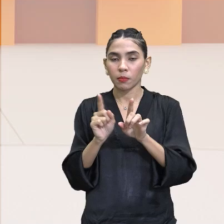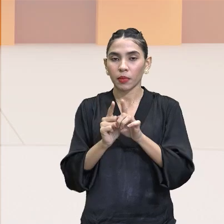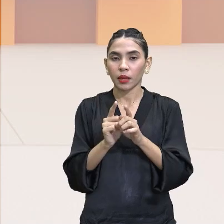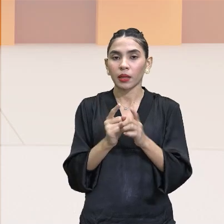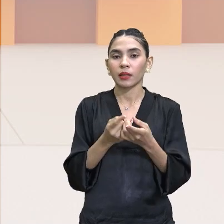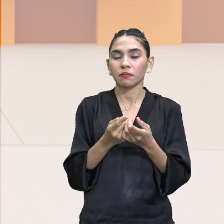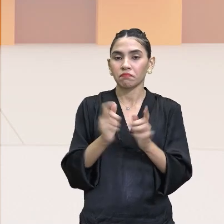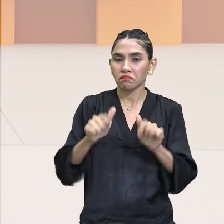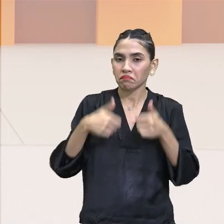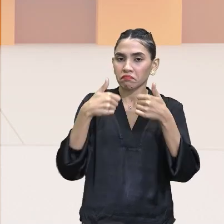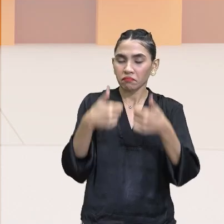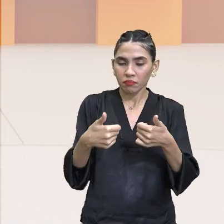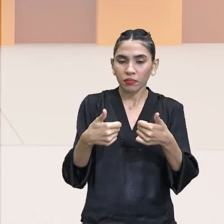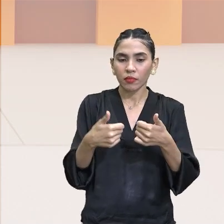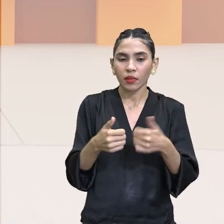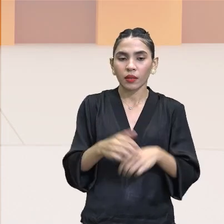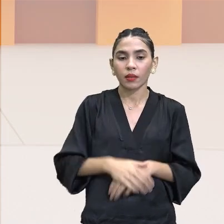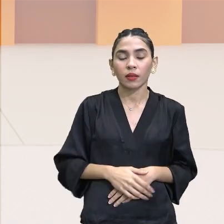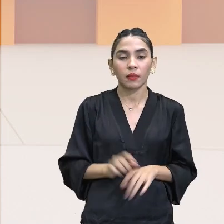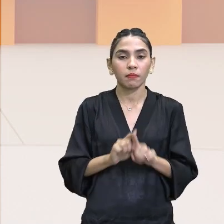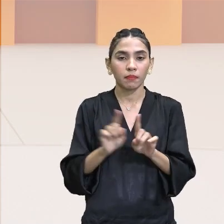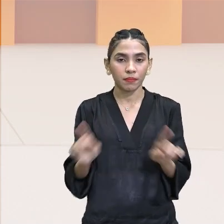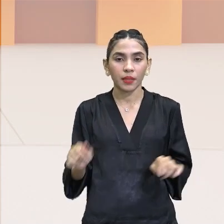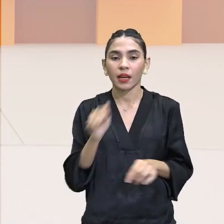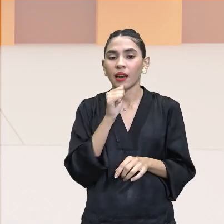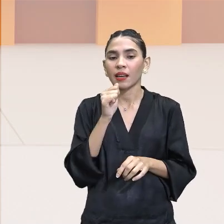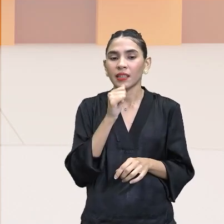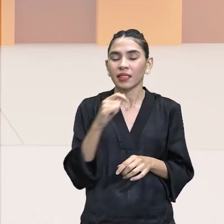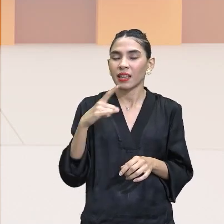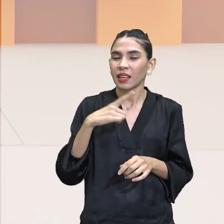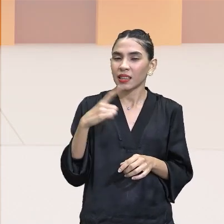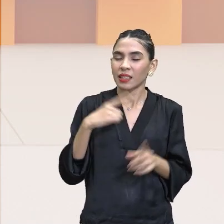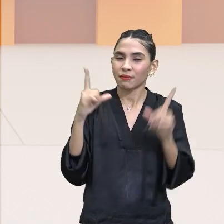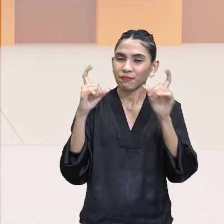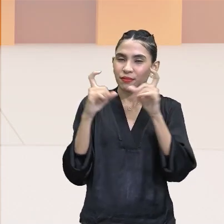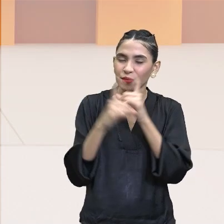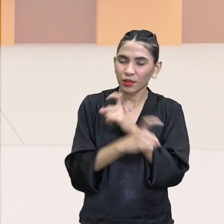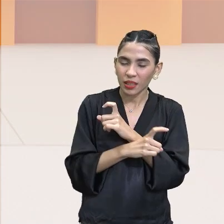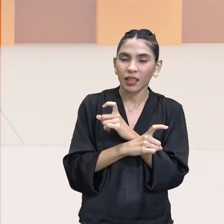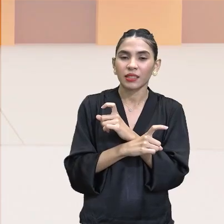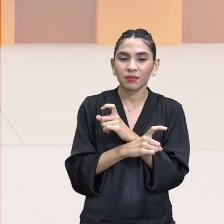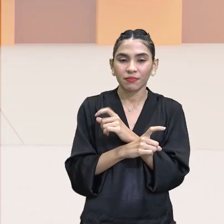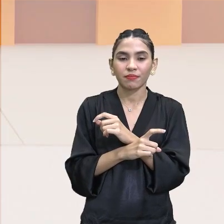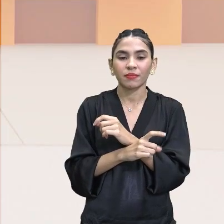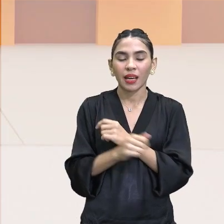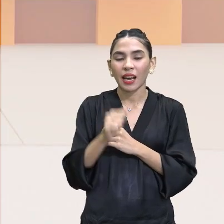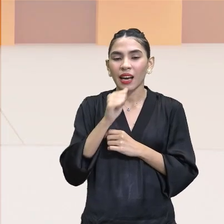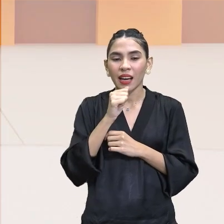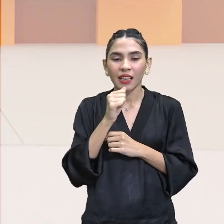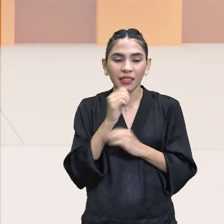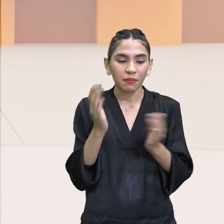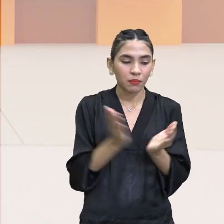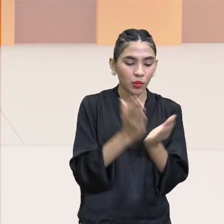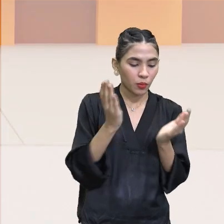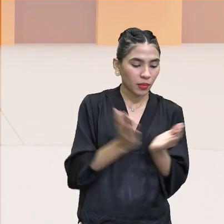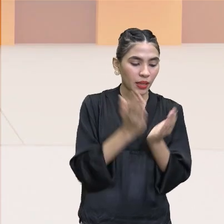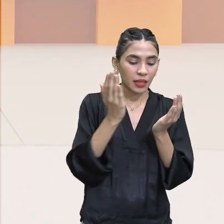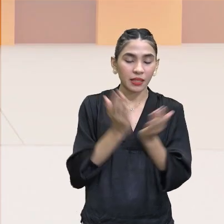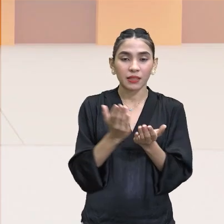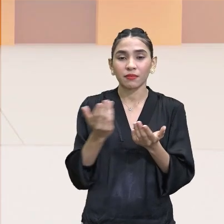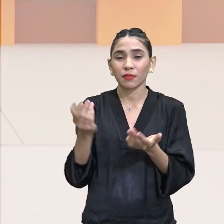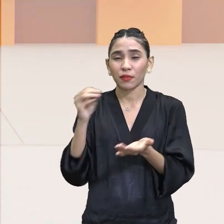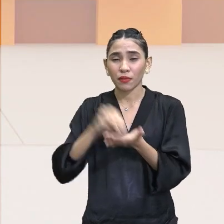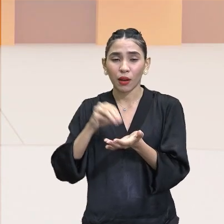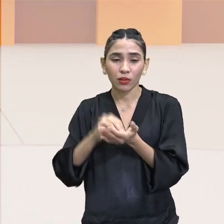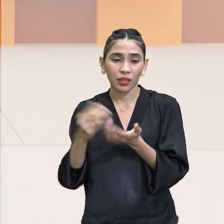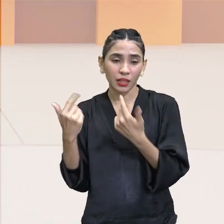procedimentos melhorarem ali, né? Mas ainda assim tem muito desafio para acontecer, ainda muita pobreza, questão de desemprego ainda muito